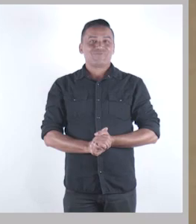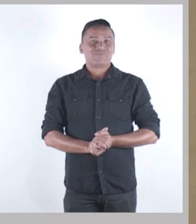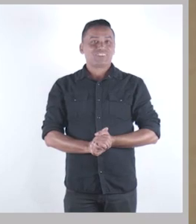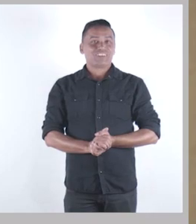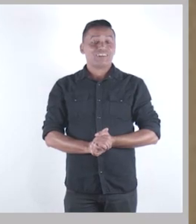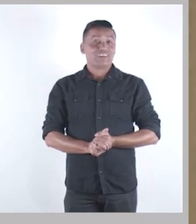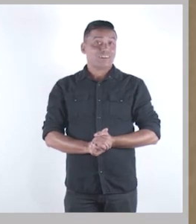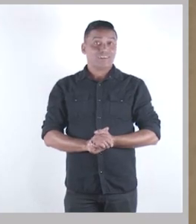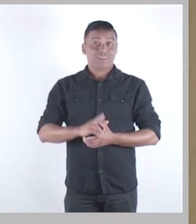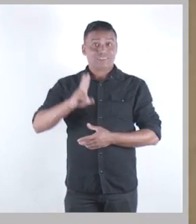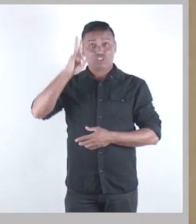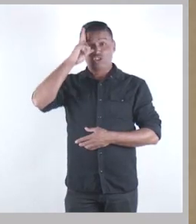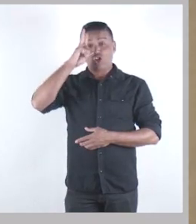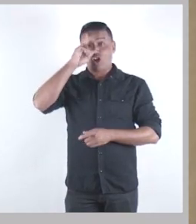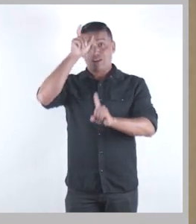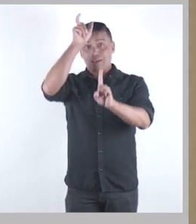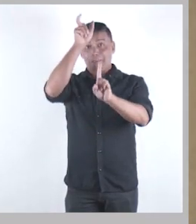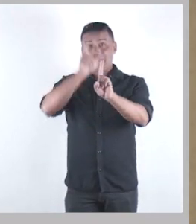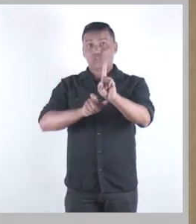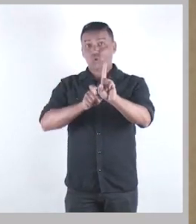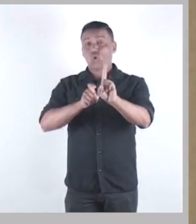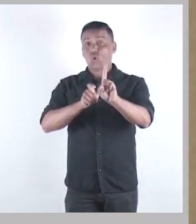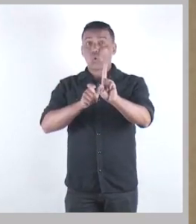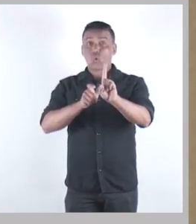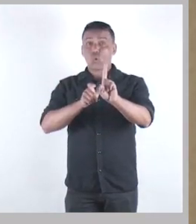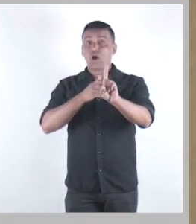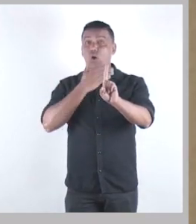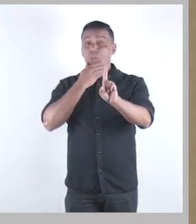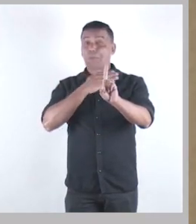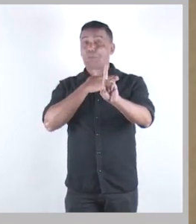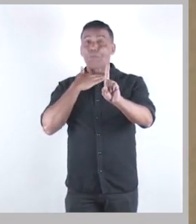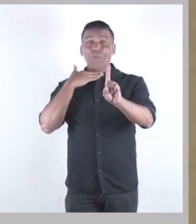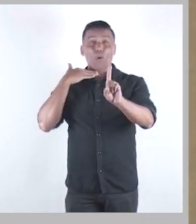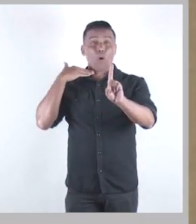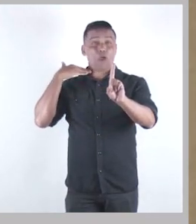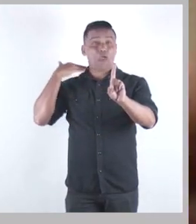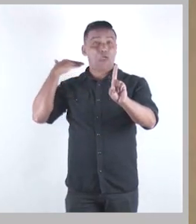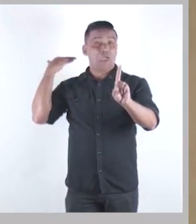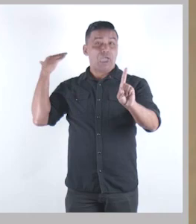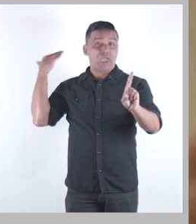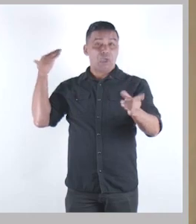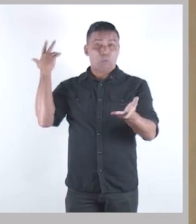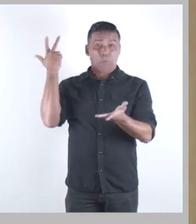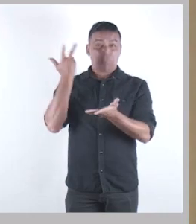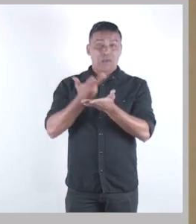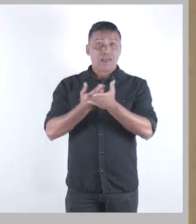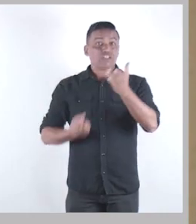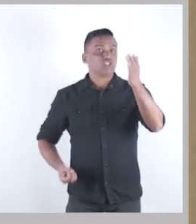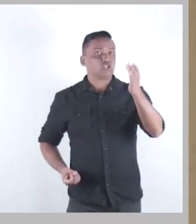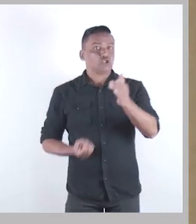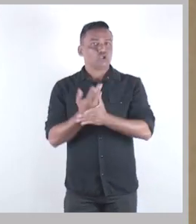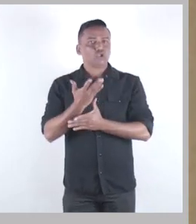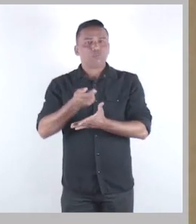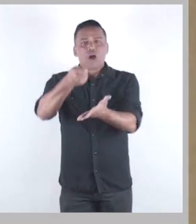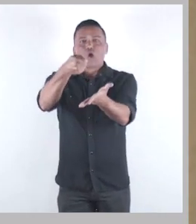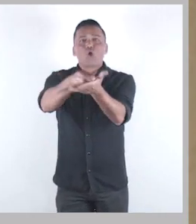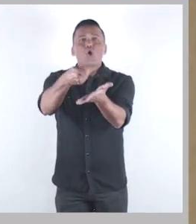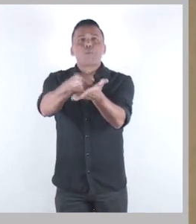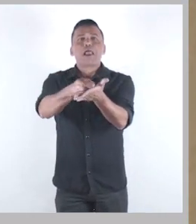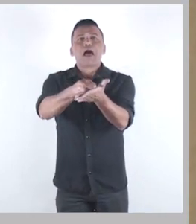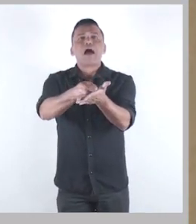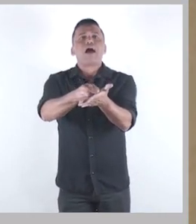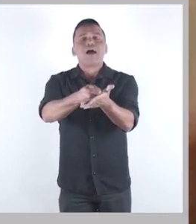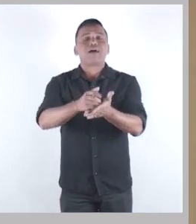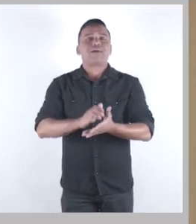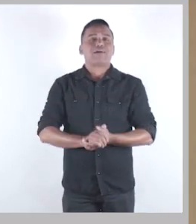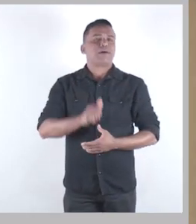do sujeito que morreu já faz tempo e de repente reaparece para vir cobrar uma dívida, da